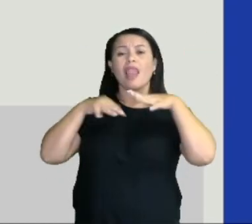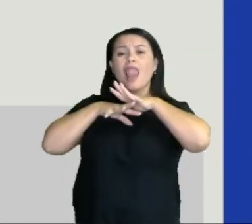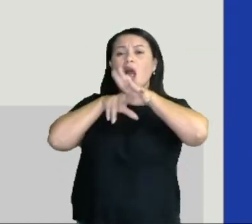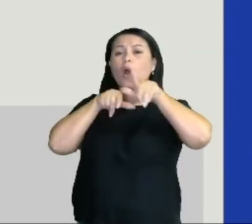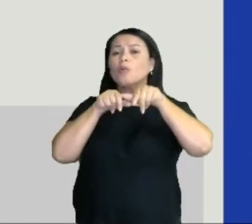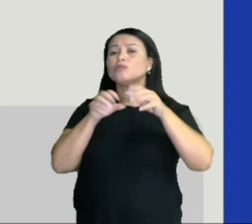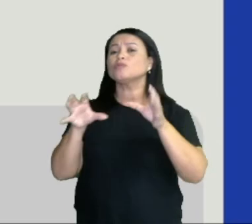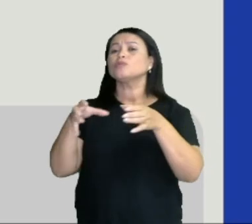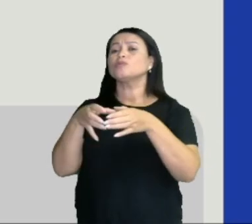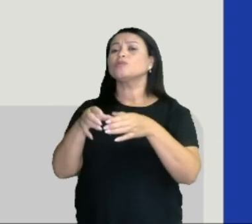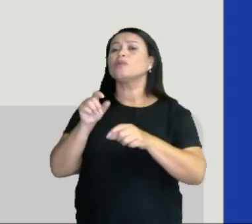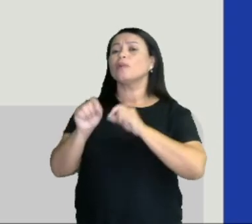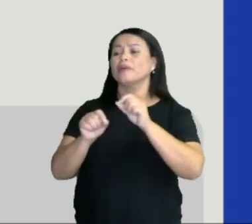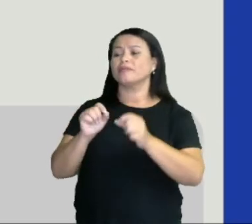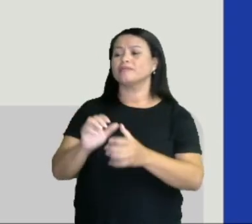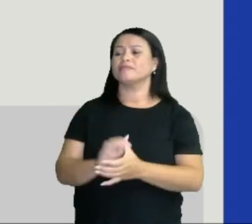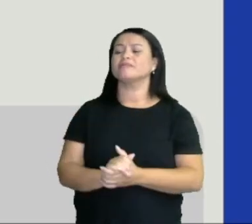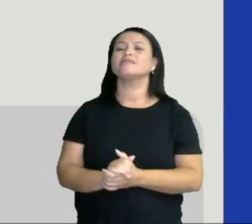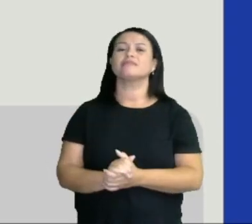de leões.